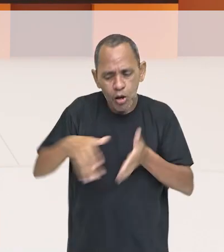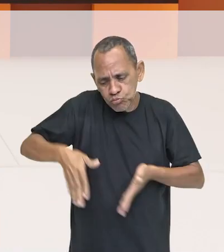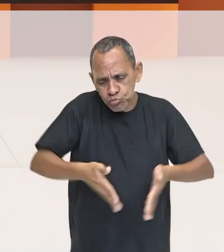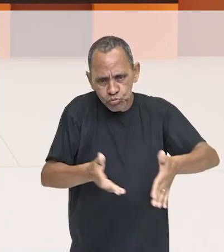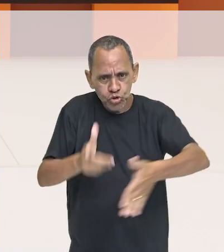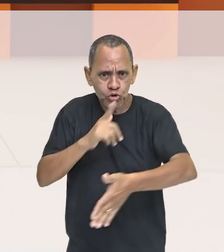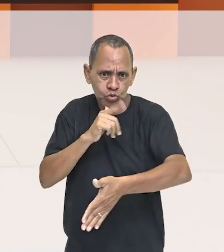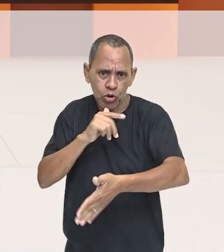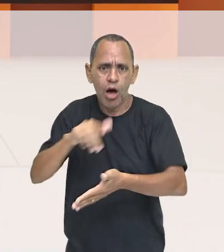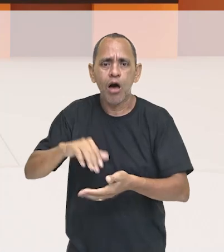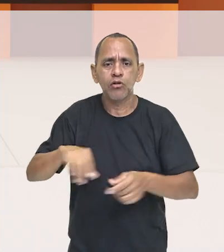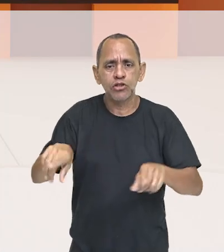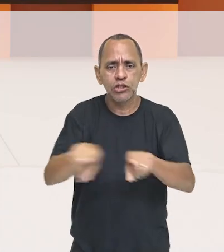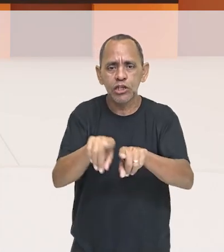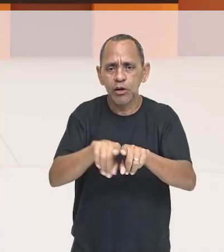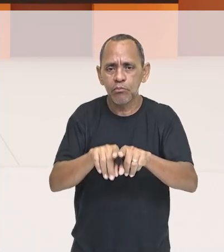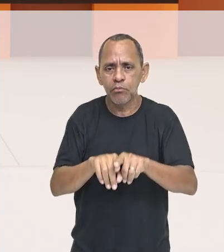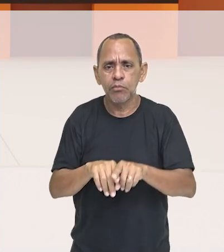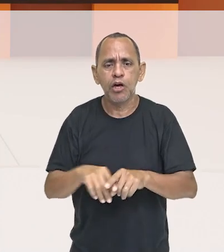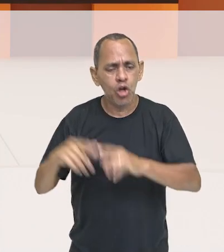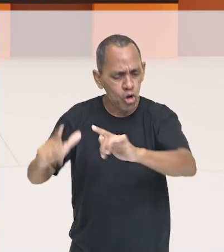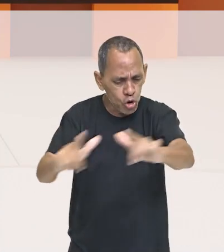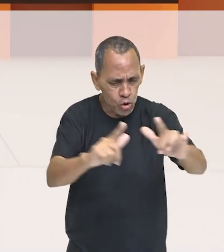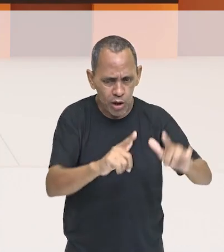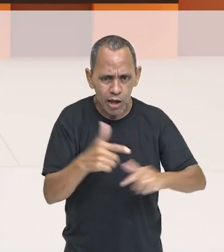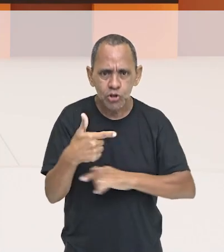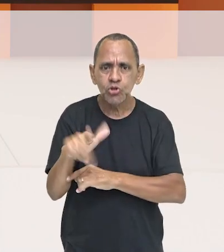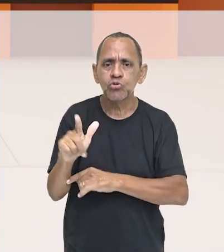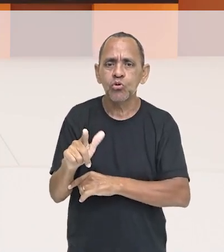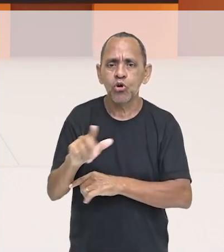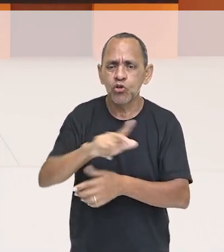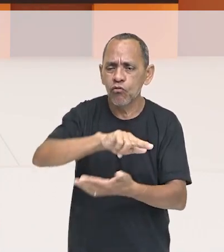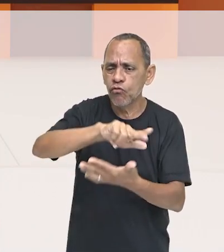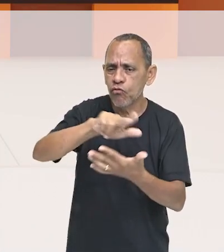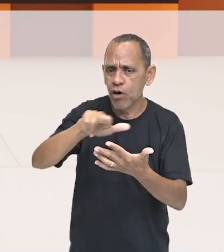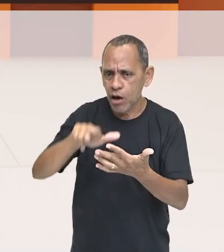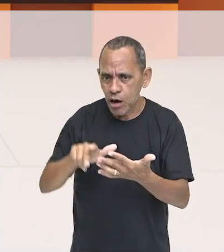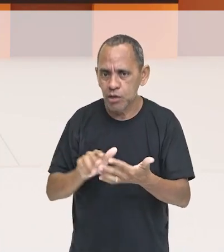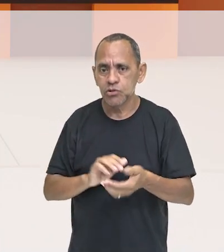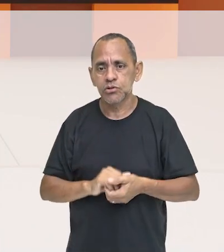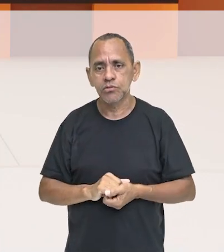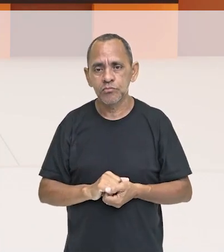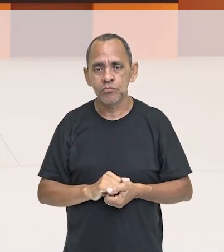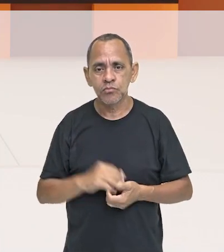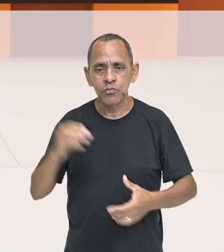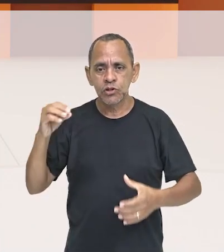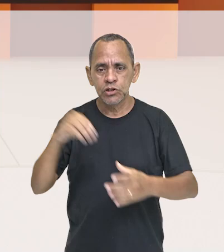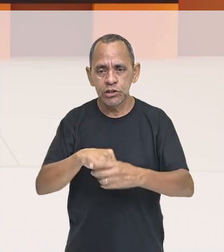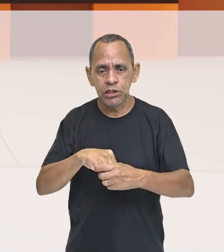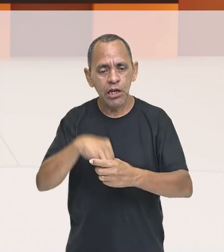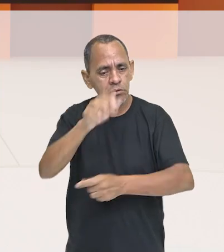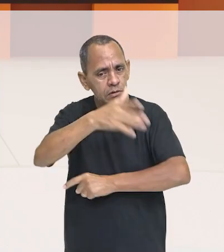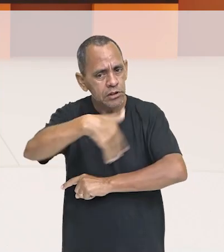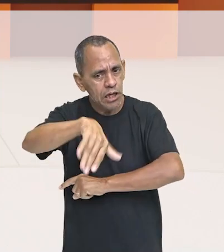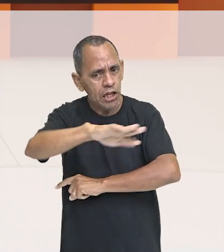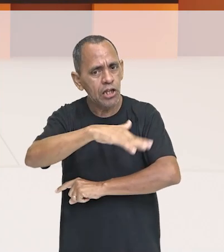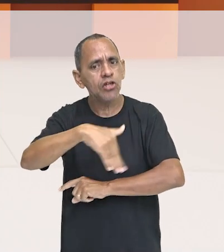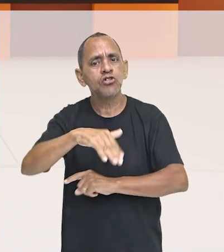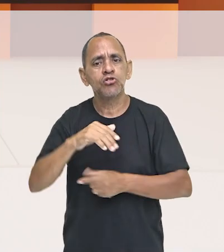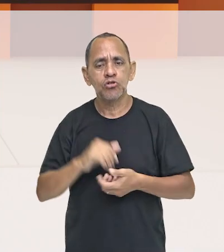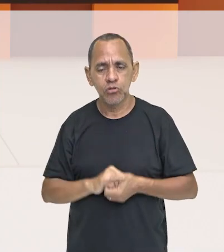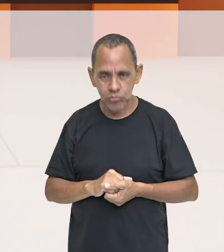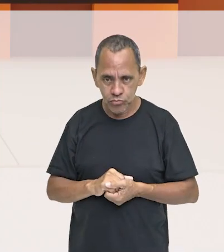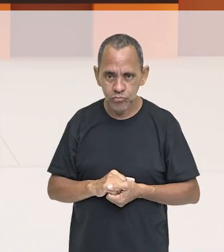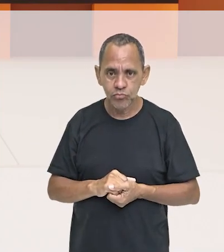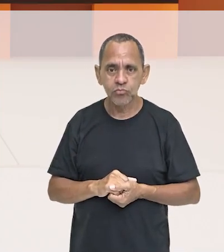encruzilhadas dos diversos rios. E dentro desse universo plural, ressaltamos mais uma vez